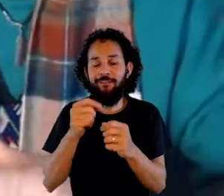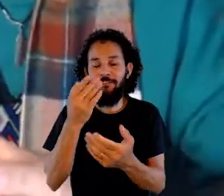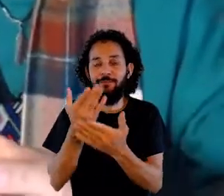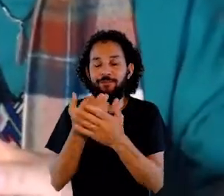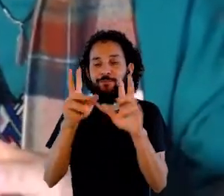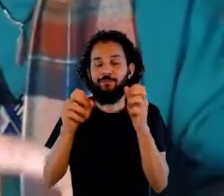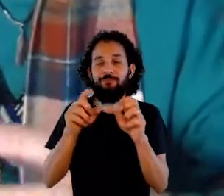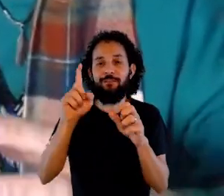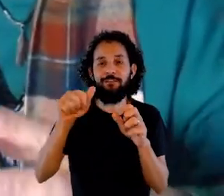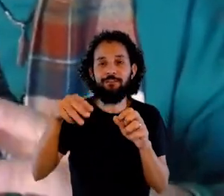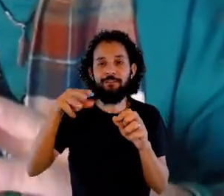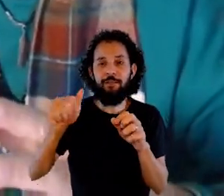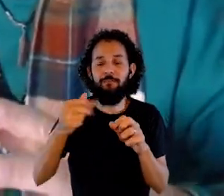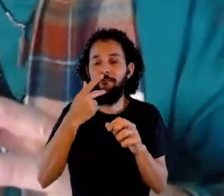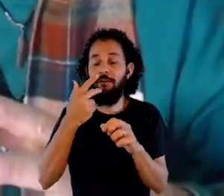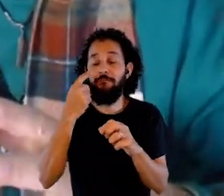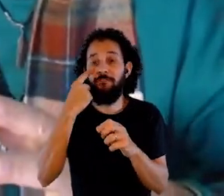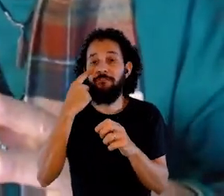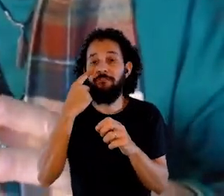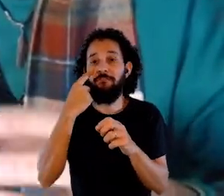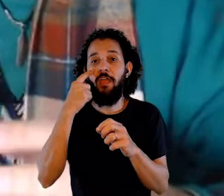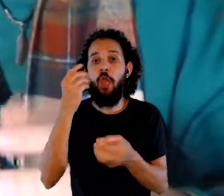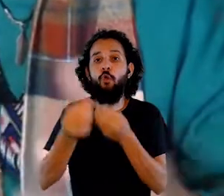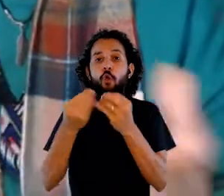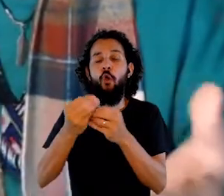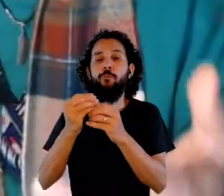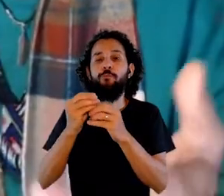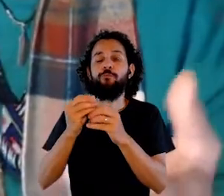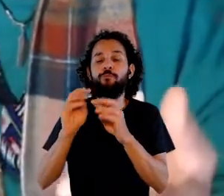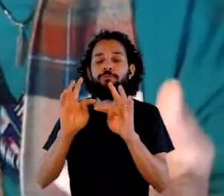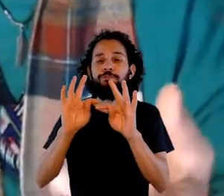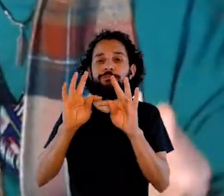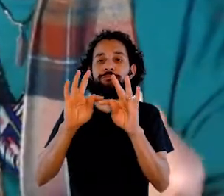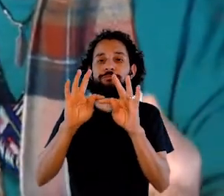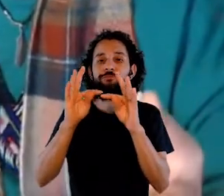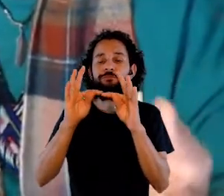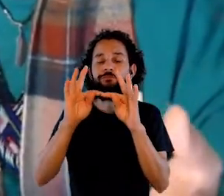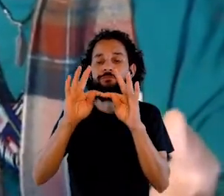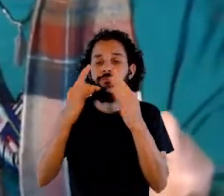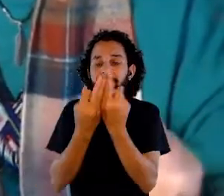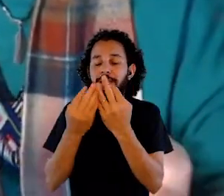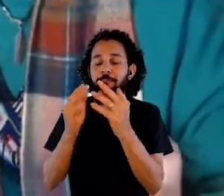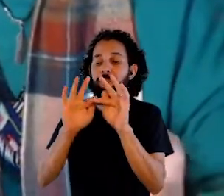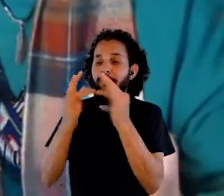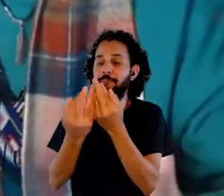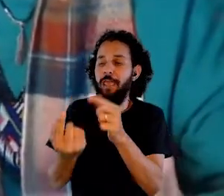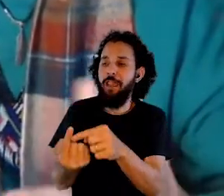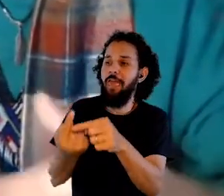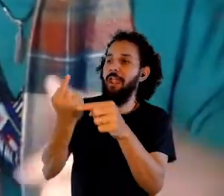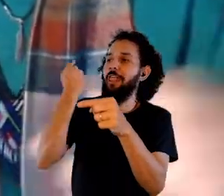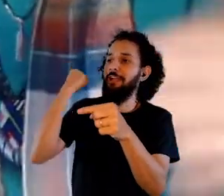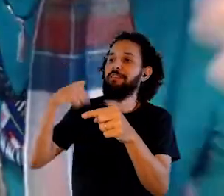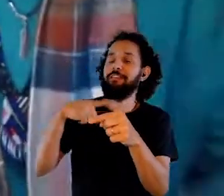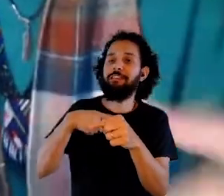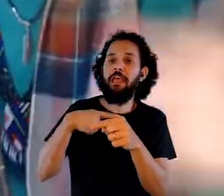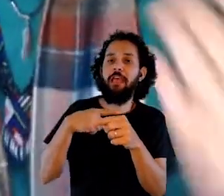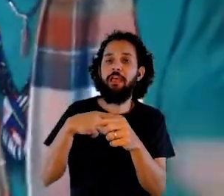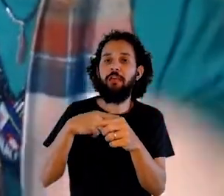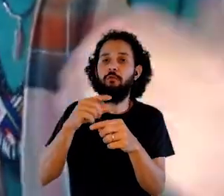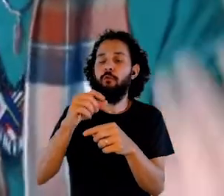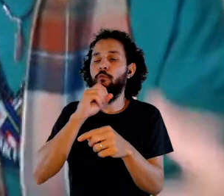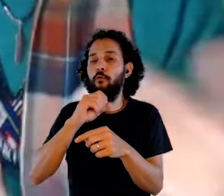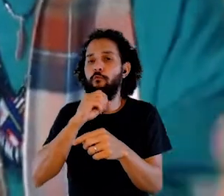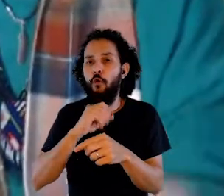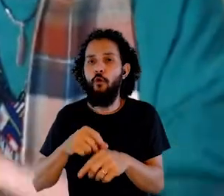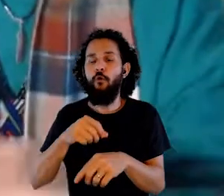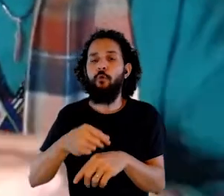genealógica para saber se tem índio na família, né? Aí vê que avô não é, bisavô não tem, vai procurando,